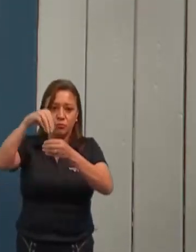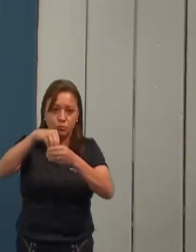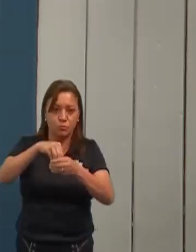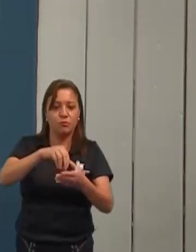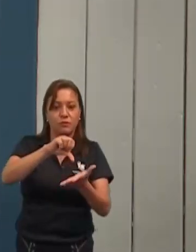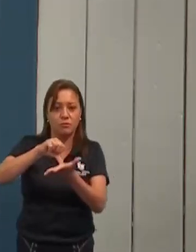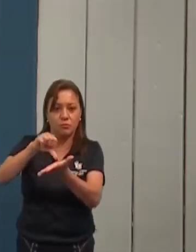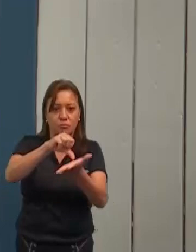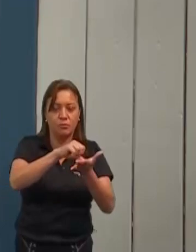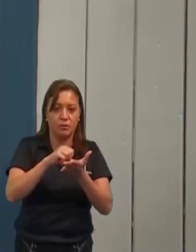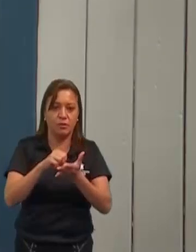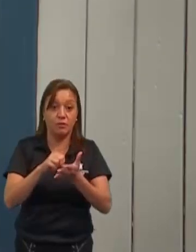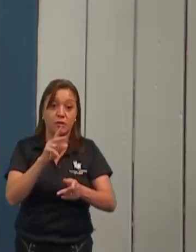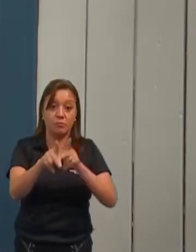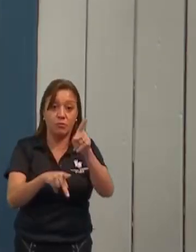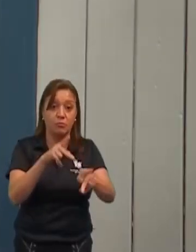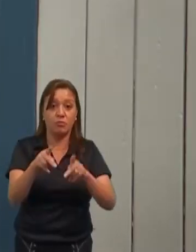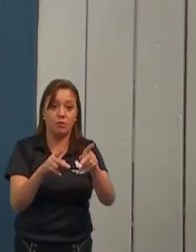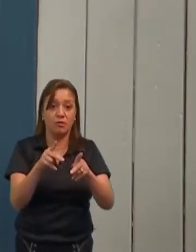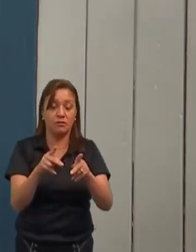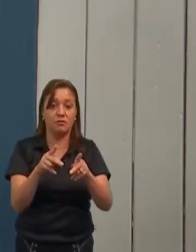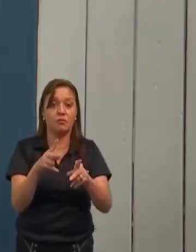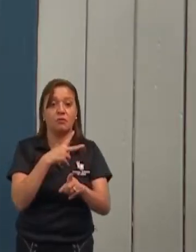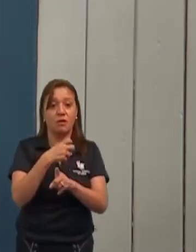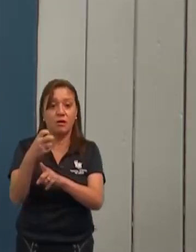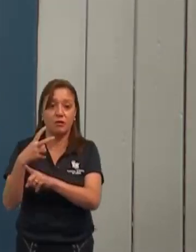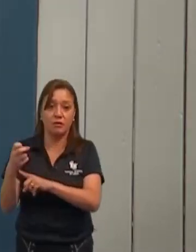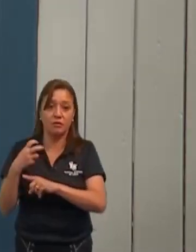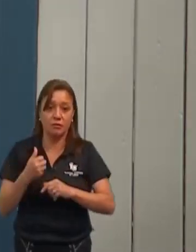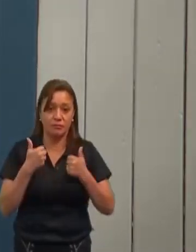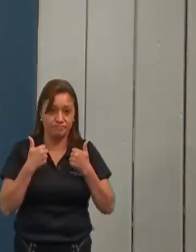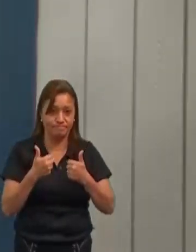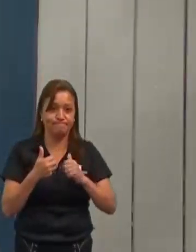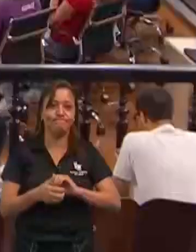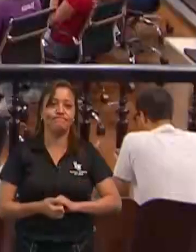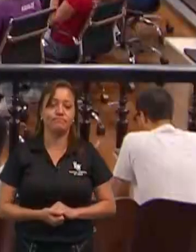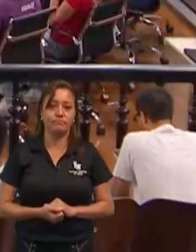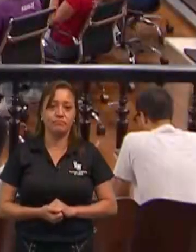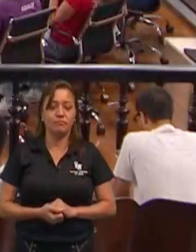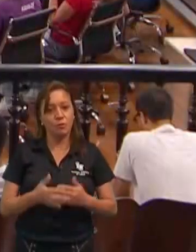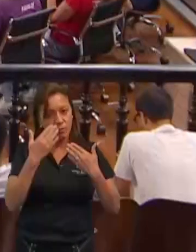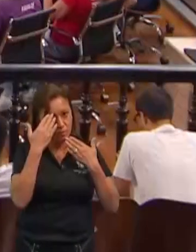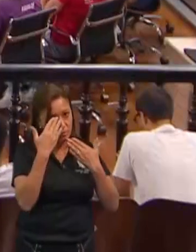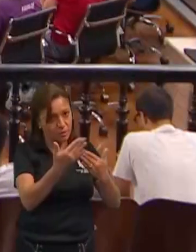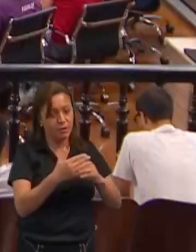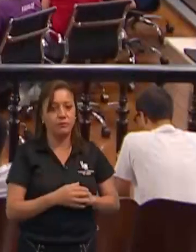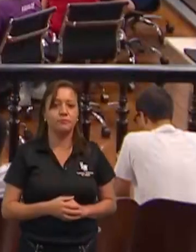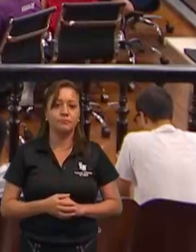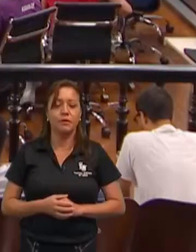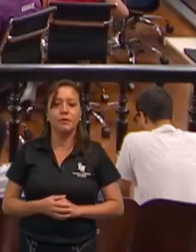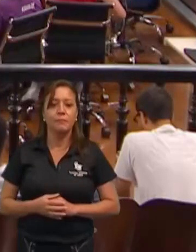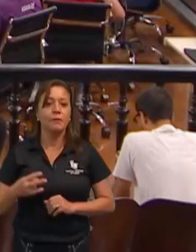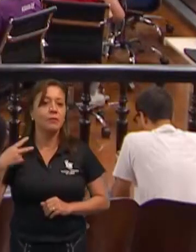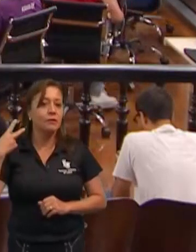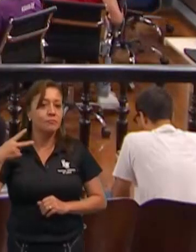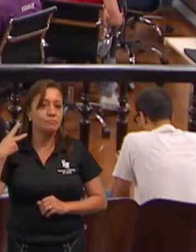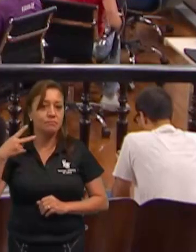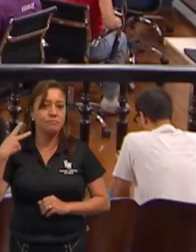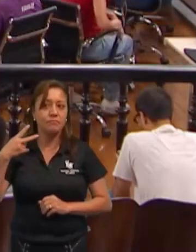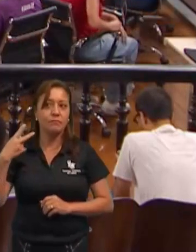isso quem ganha é só a população. O senhor está de parabéns pelo projeto e pela discussão. Obrigado, senhor presidente. Muito bem, vereador André